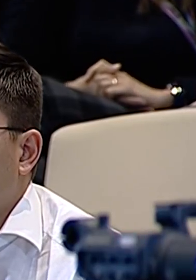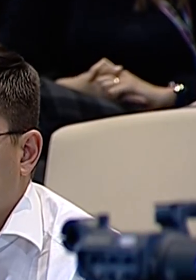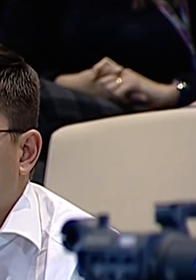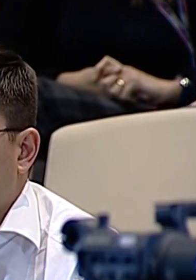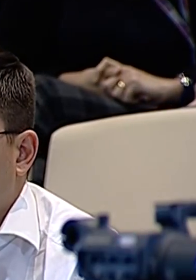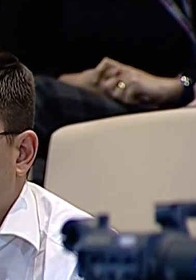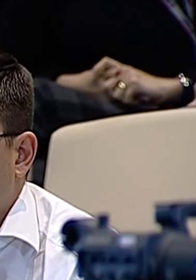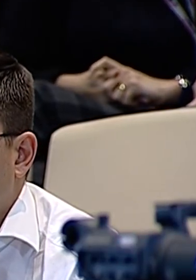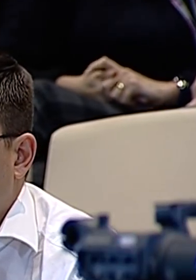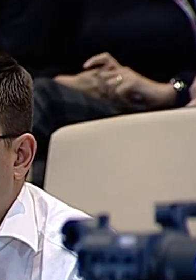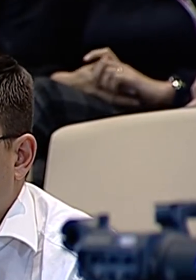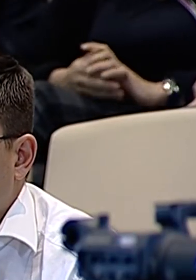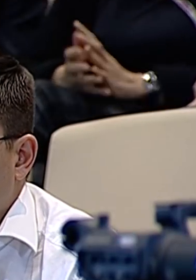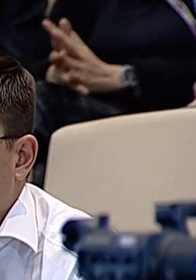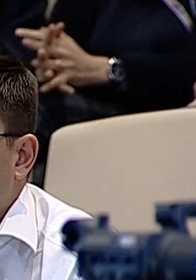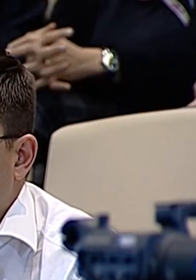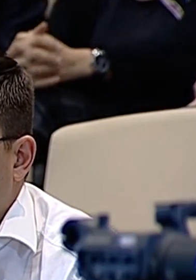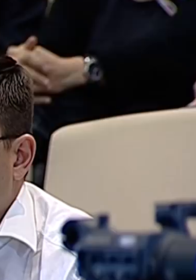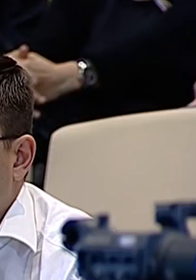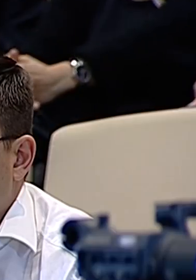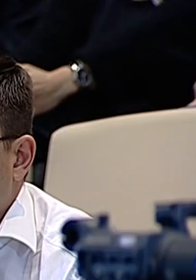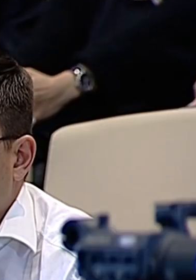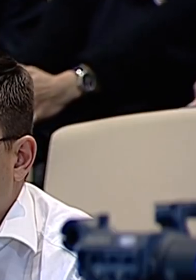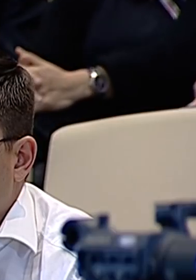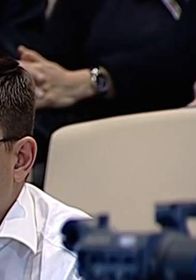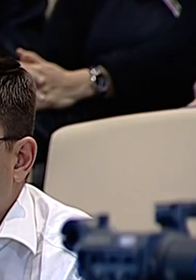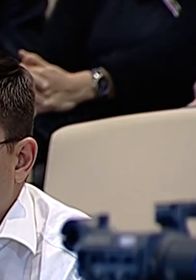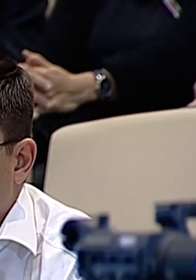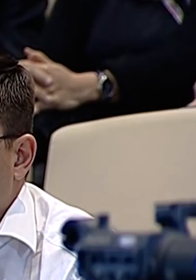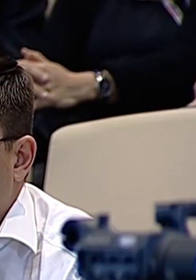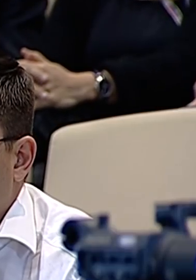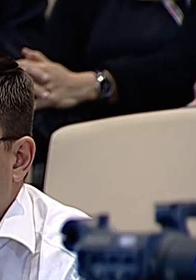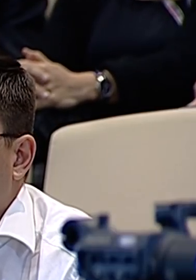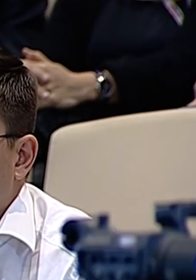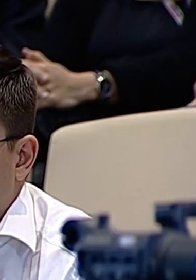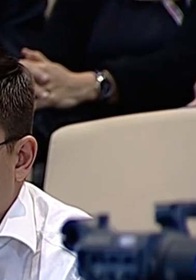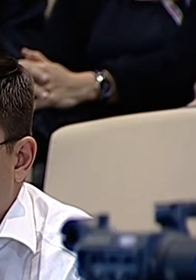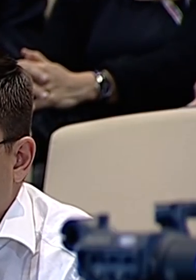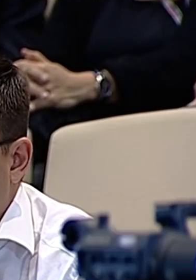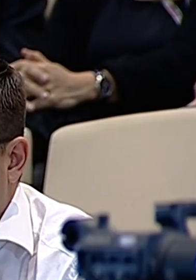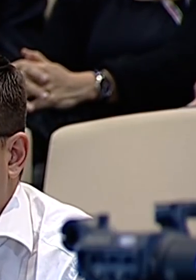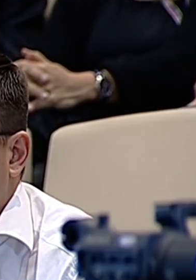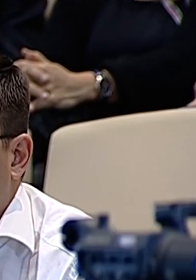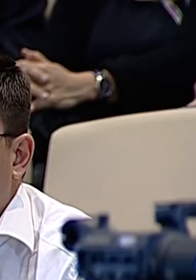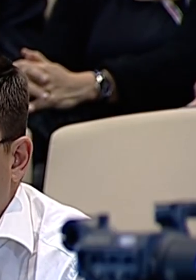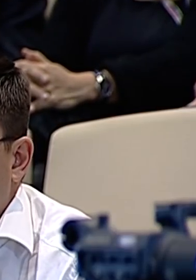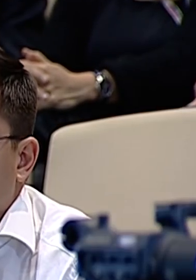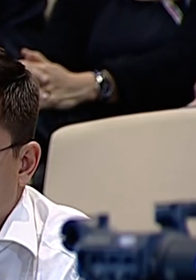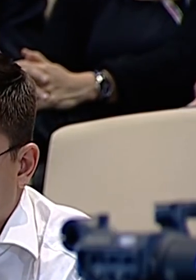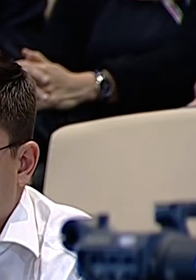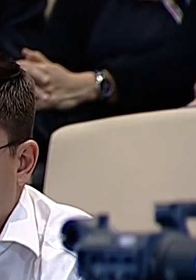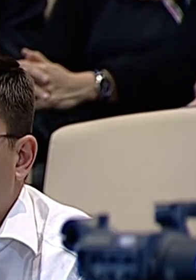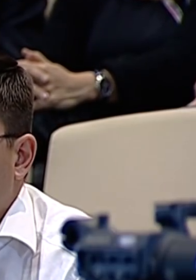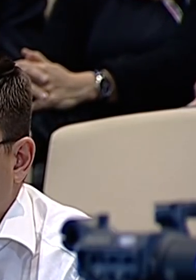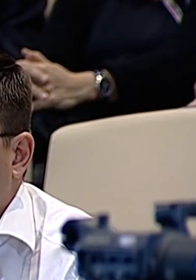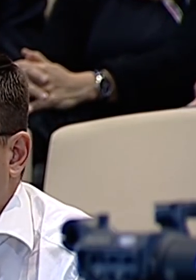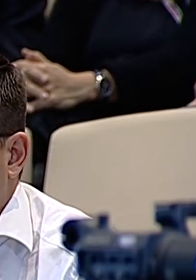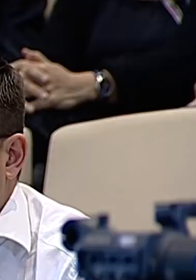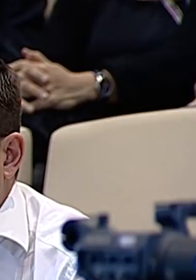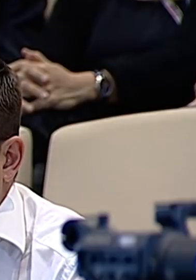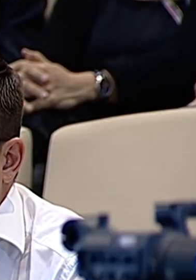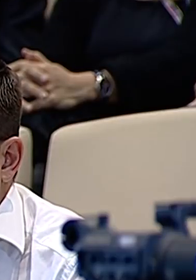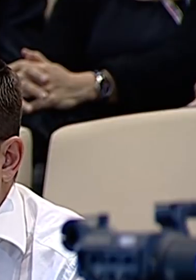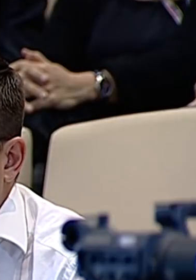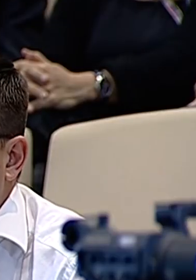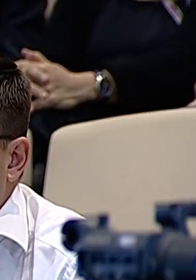falasse sobre o tema da redação, que vem muito ao encontro do que o governo vem trabalhando em relação à acessibilidade, né, que muita gente poderia ter falado em relação a